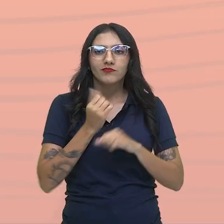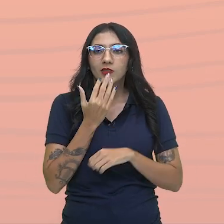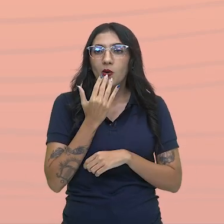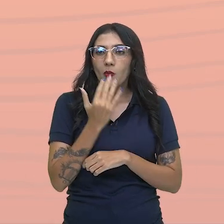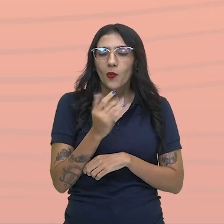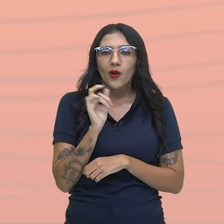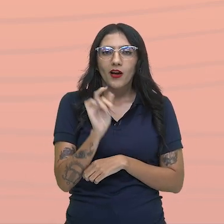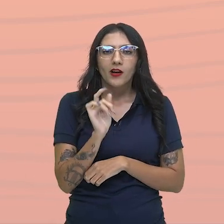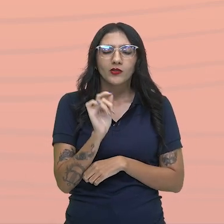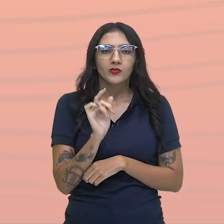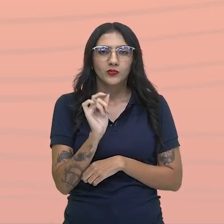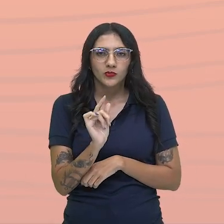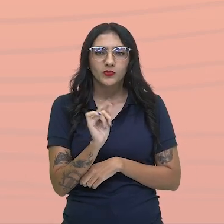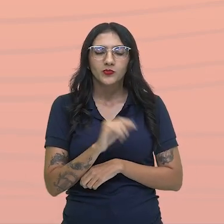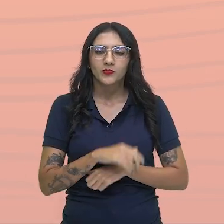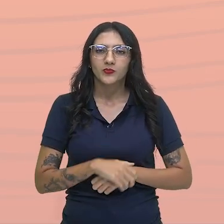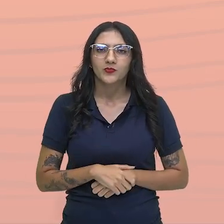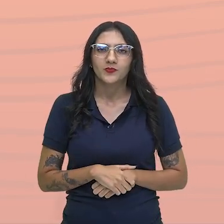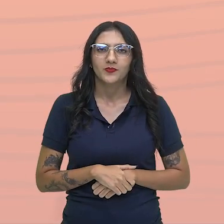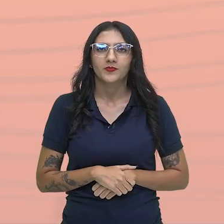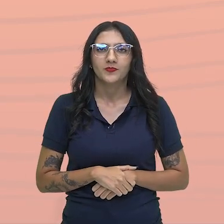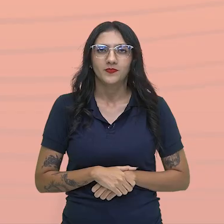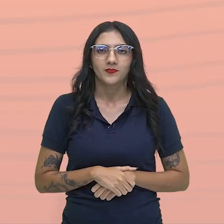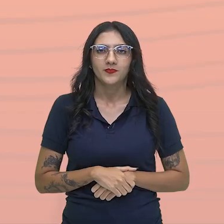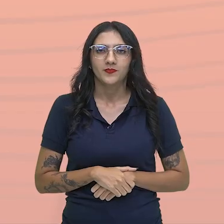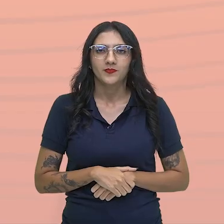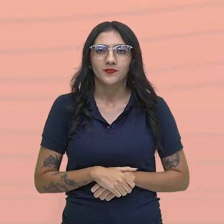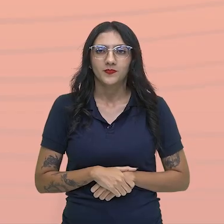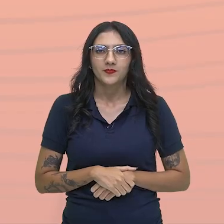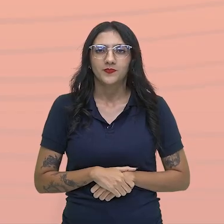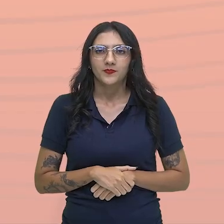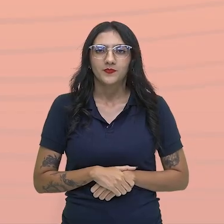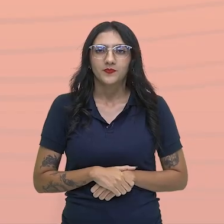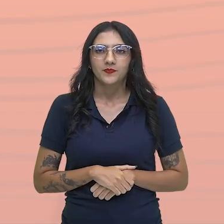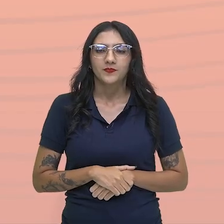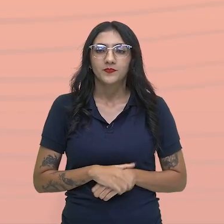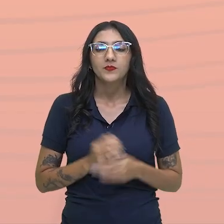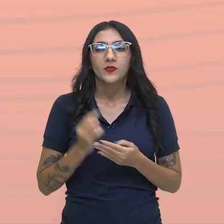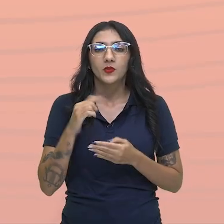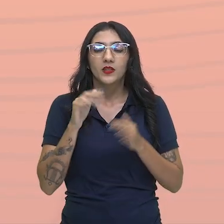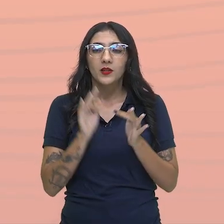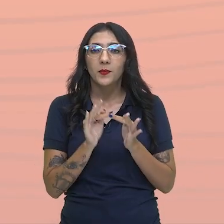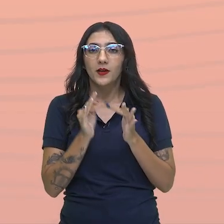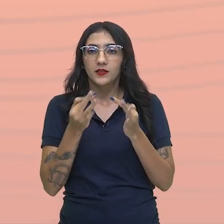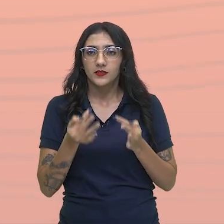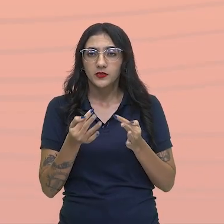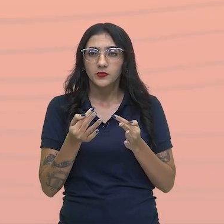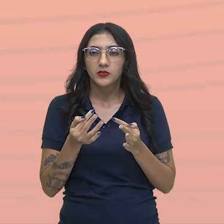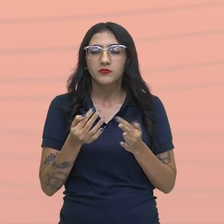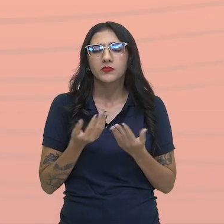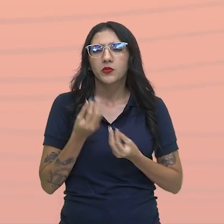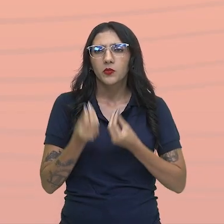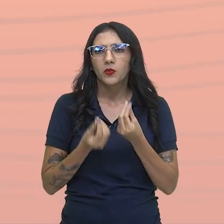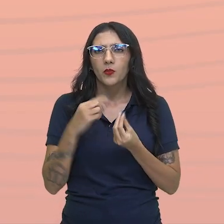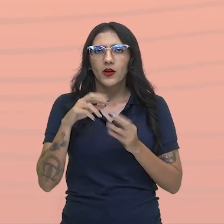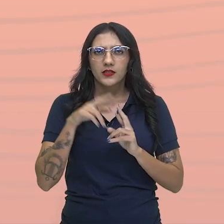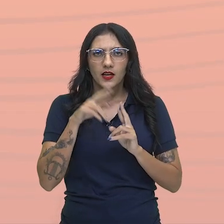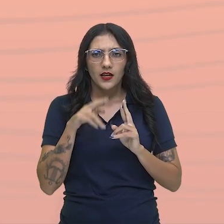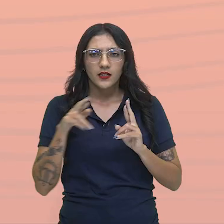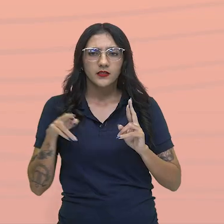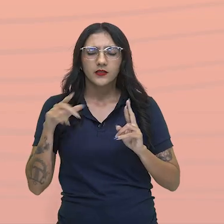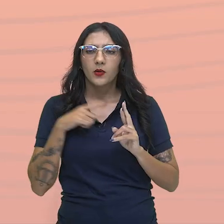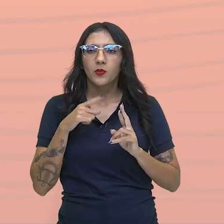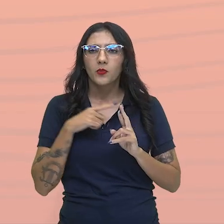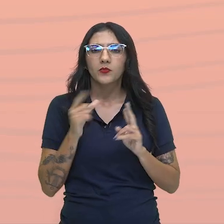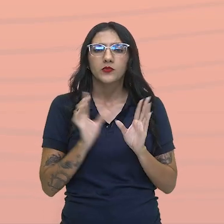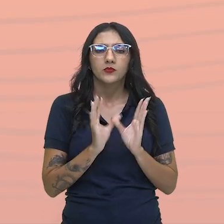características dos íons cobre. Reação de simples troca. Nesse tipo de reação, um elemento mais